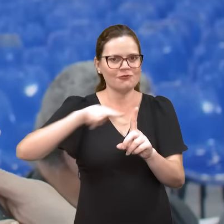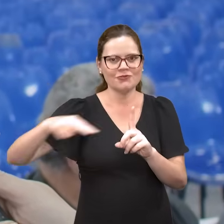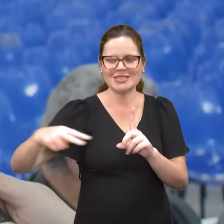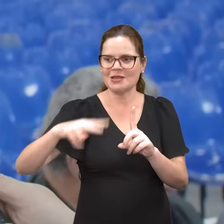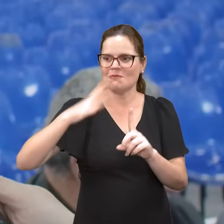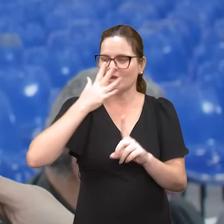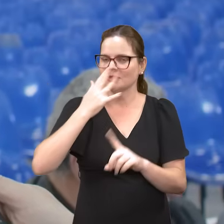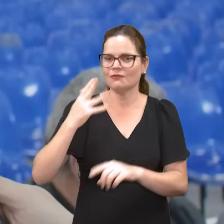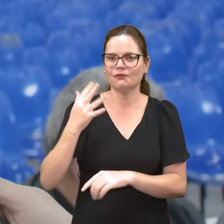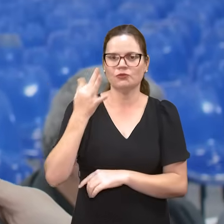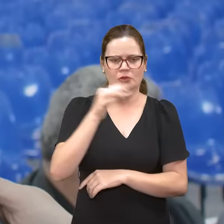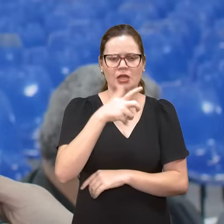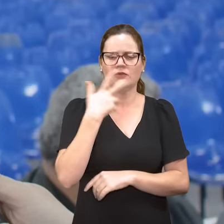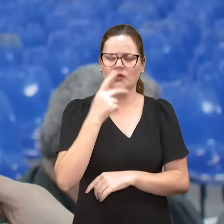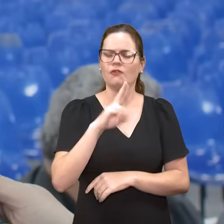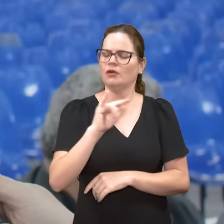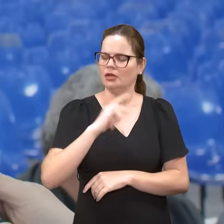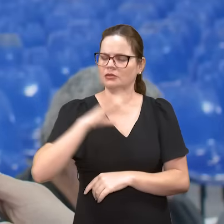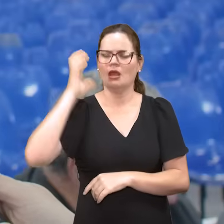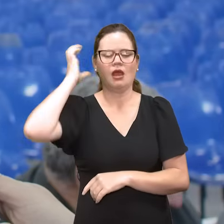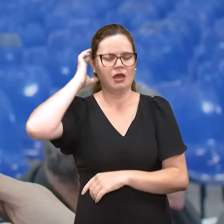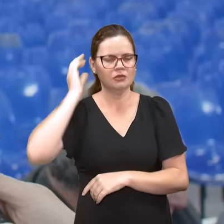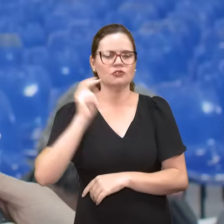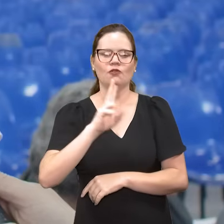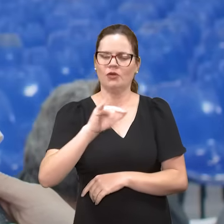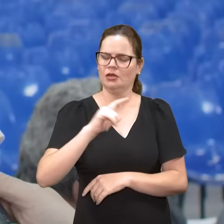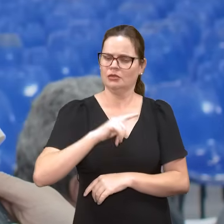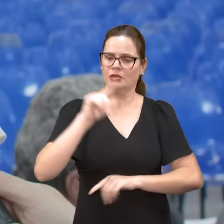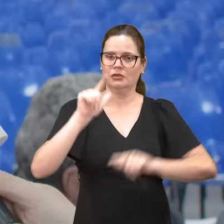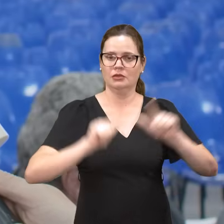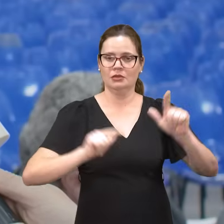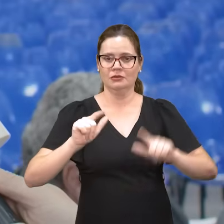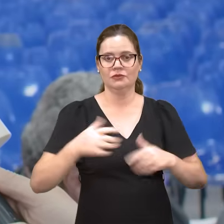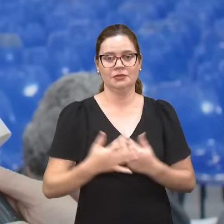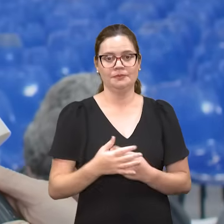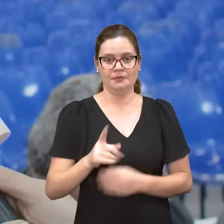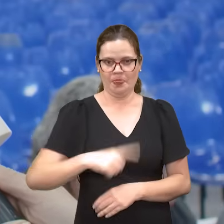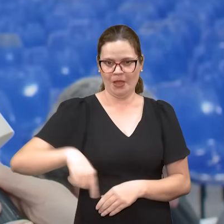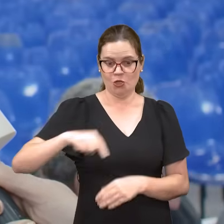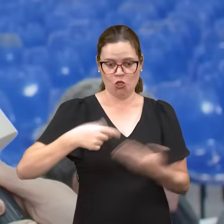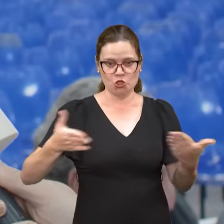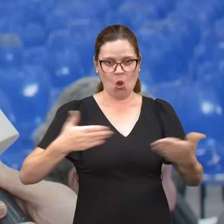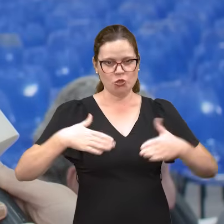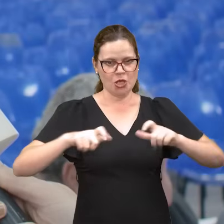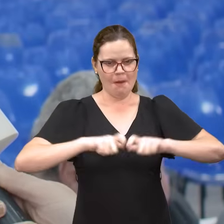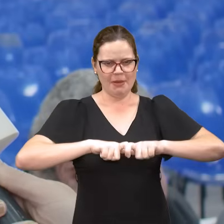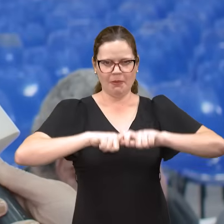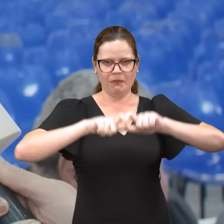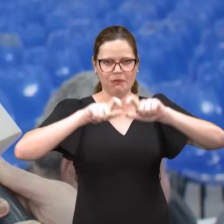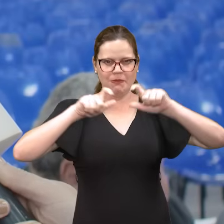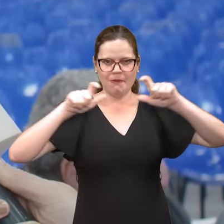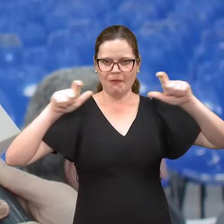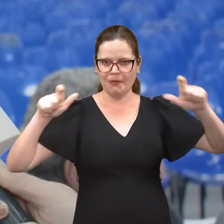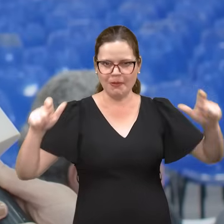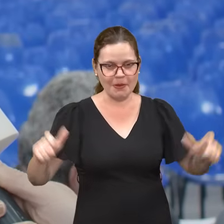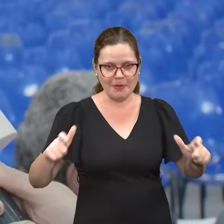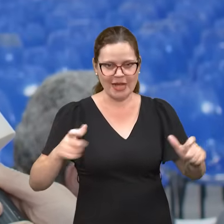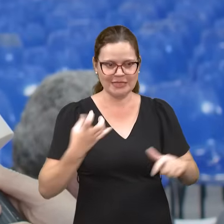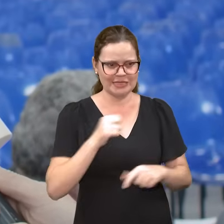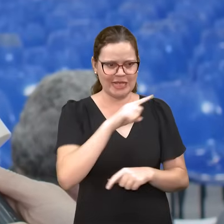ele falava de termos rádio, e não teríamos chegado aqui sem a visão